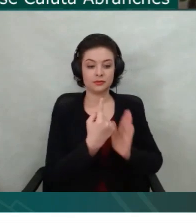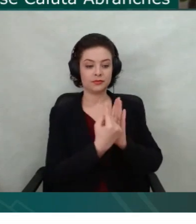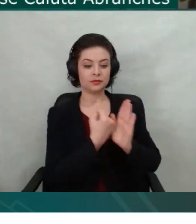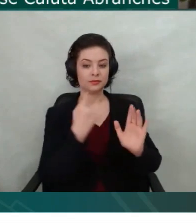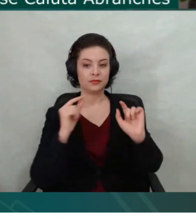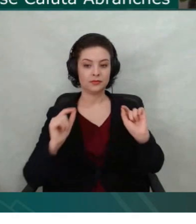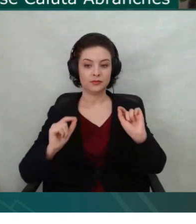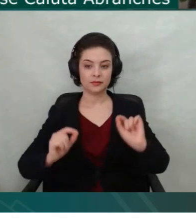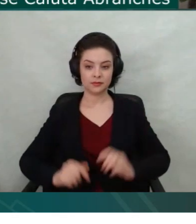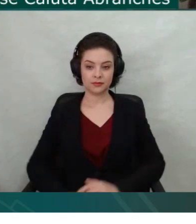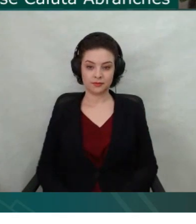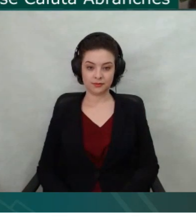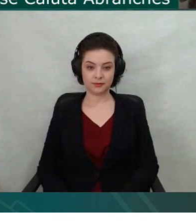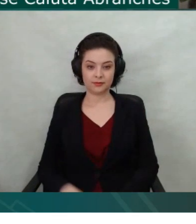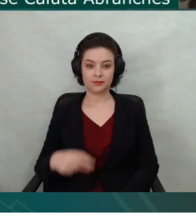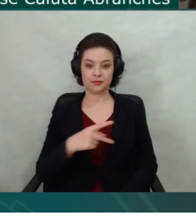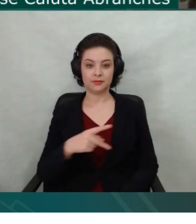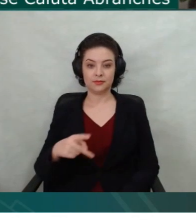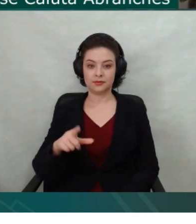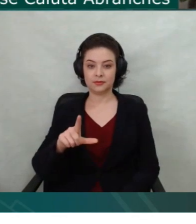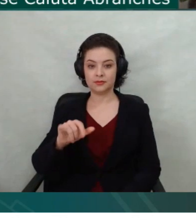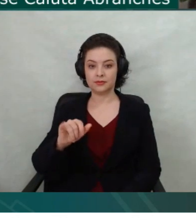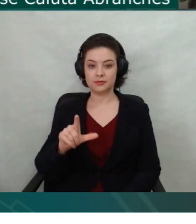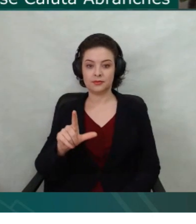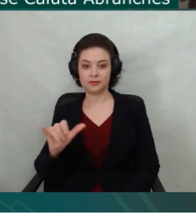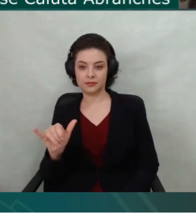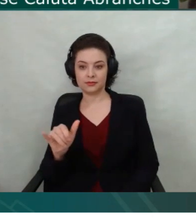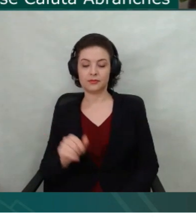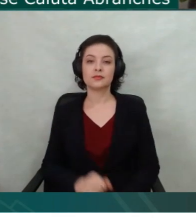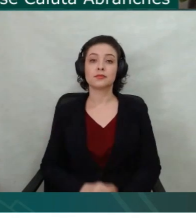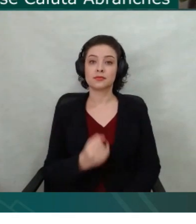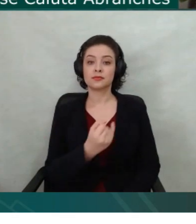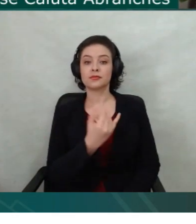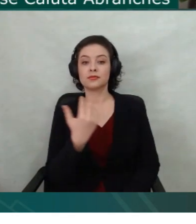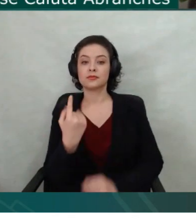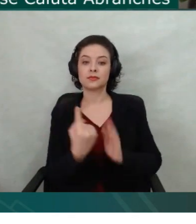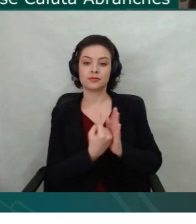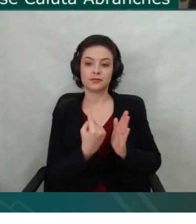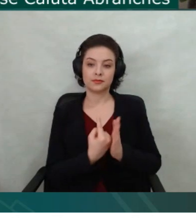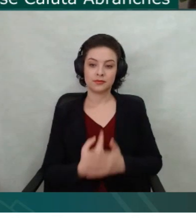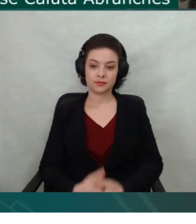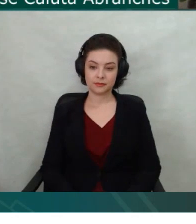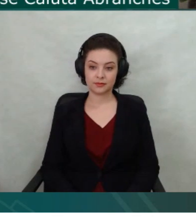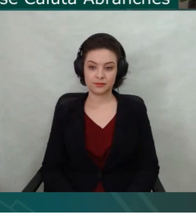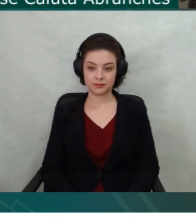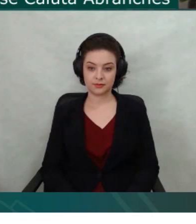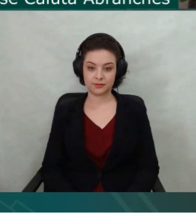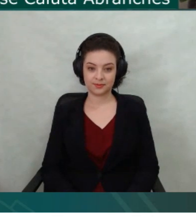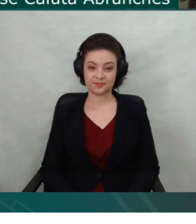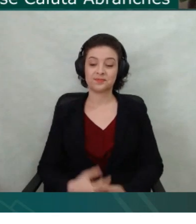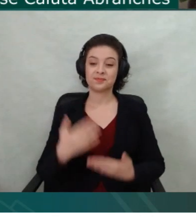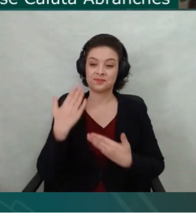professora Lili. Foram muitas, tá? Além de agradecimentos,